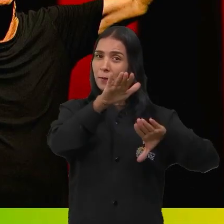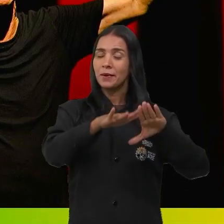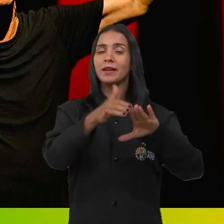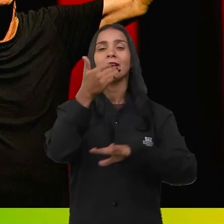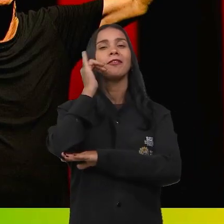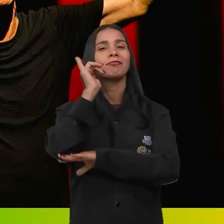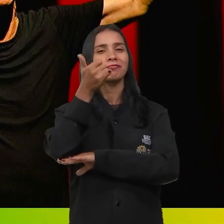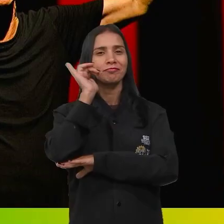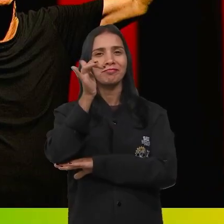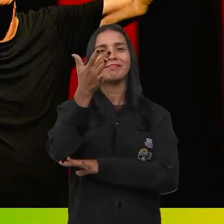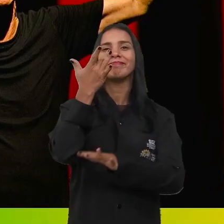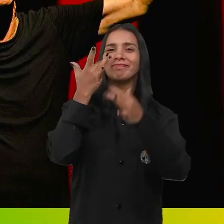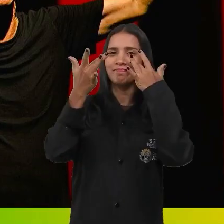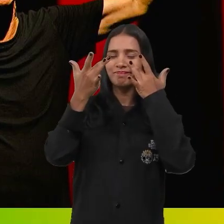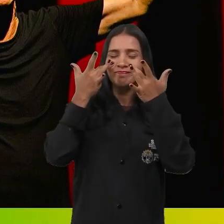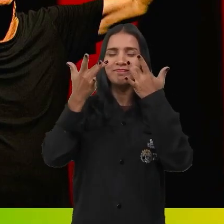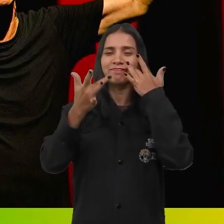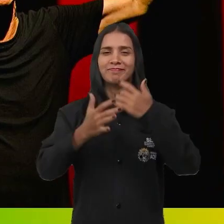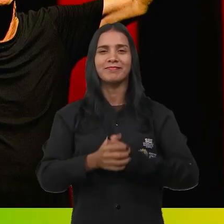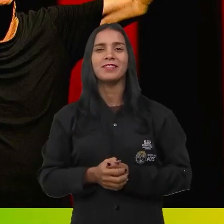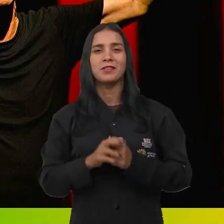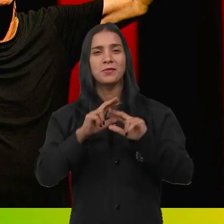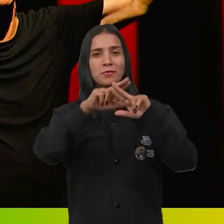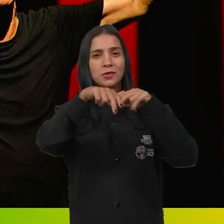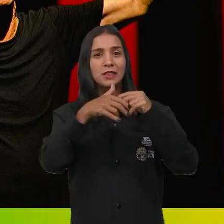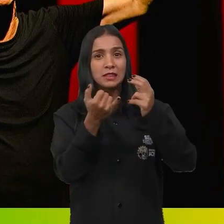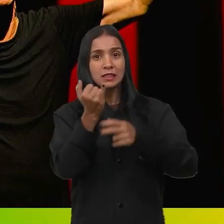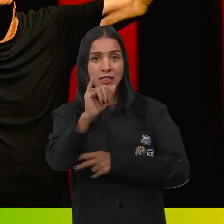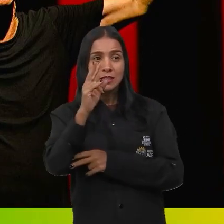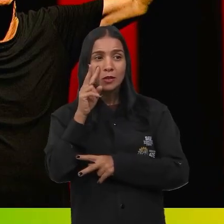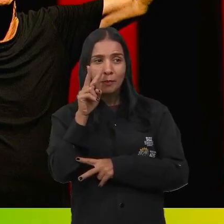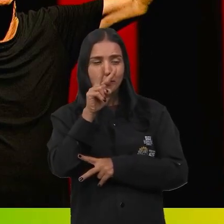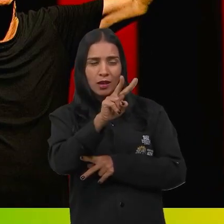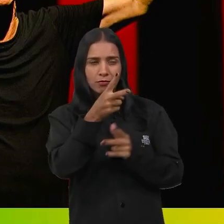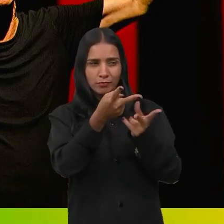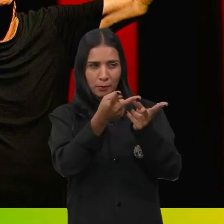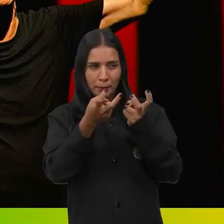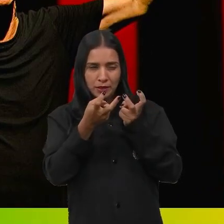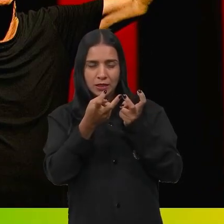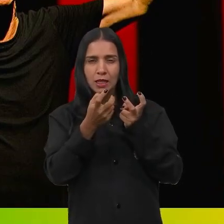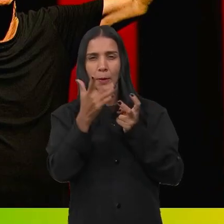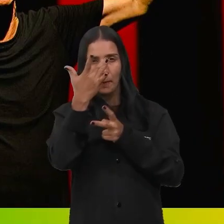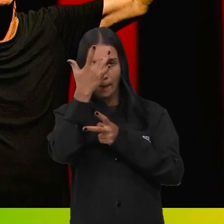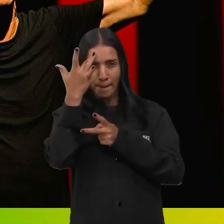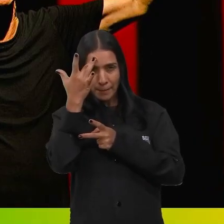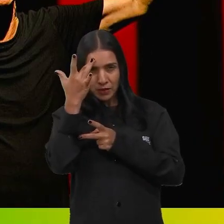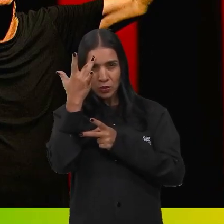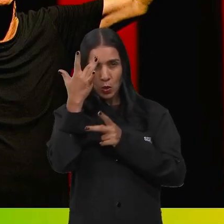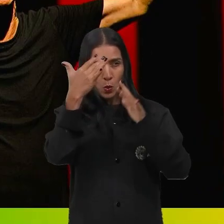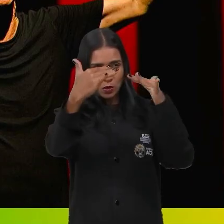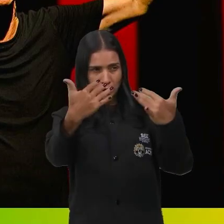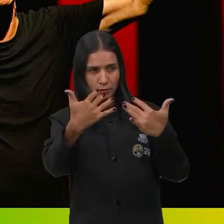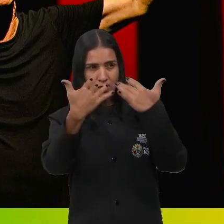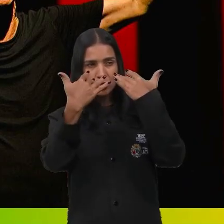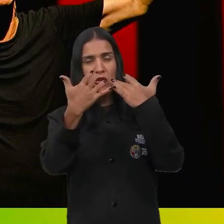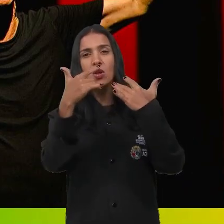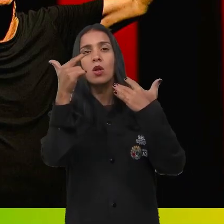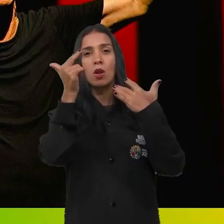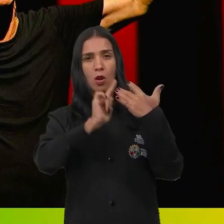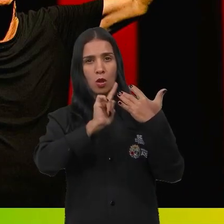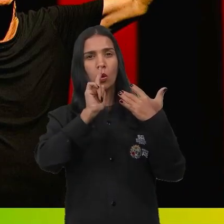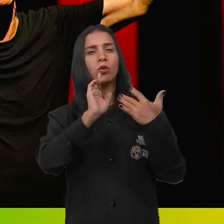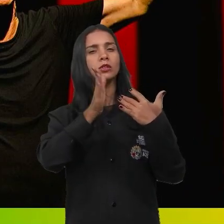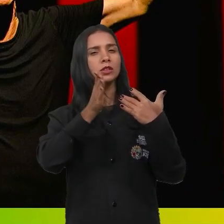peça. Isso, ao reconhecer esses movimentos, os espectadores ou os telespectadores, eles